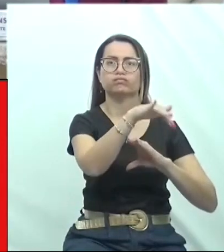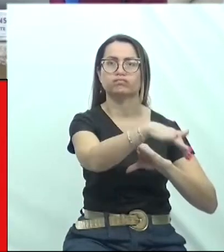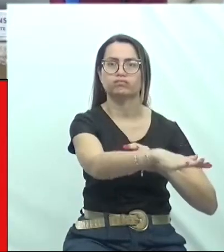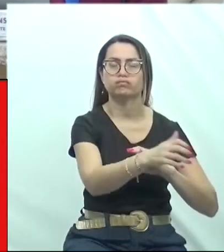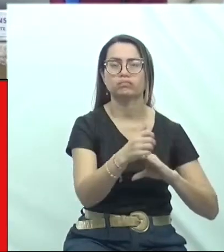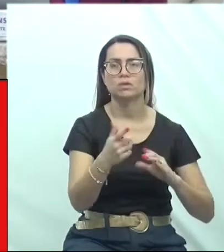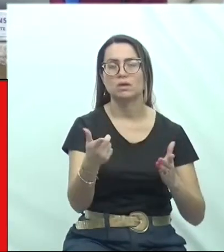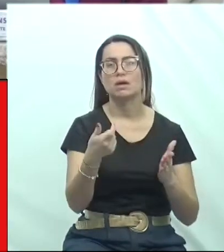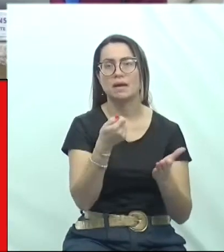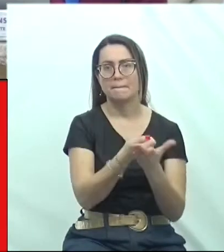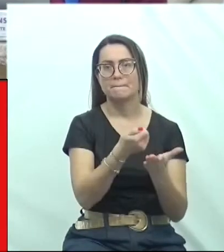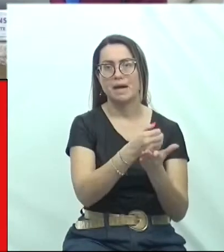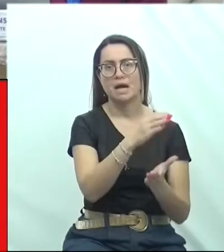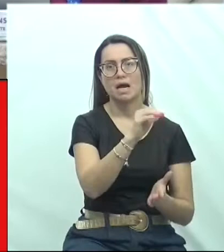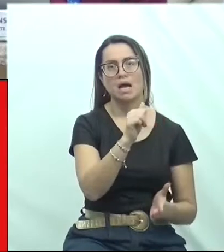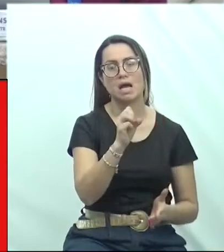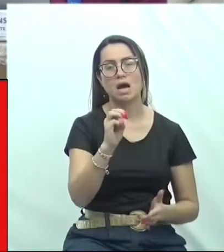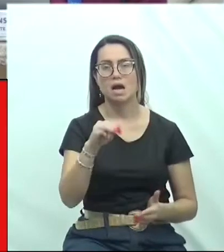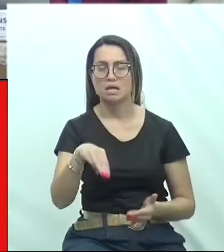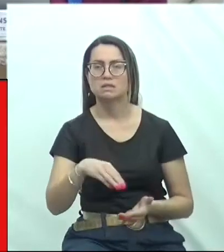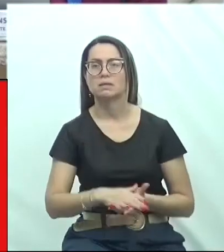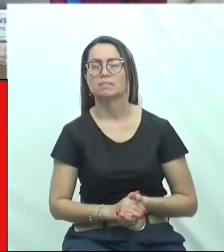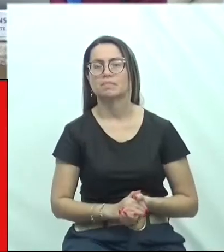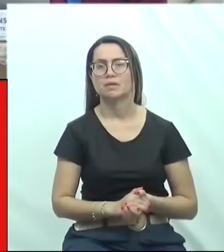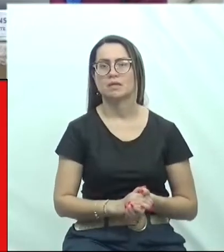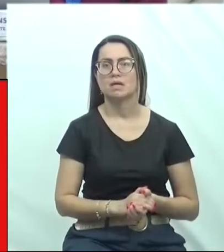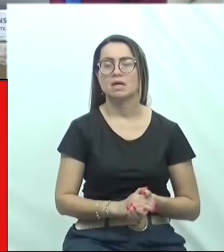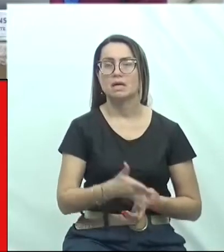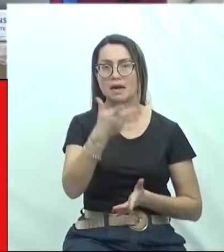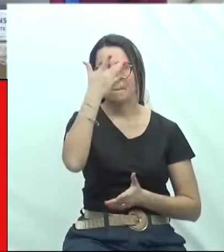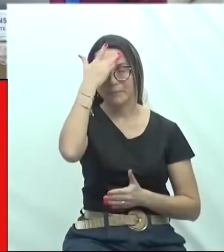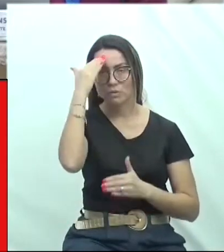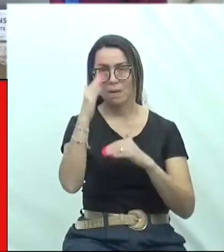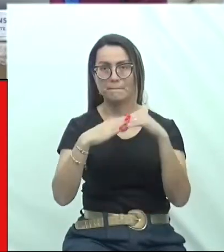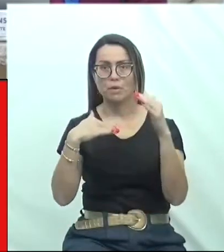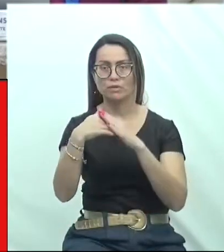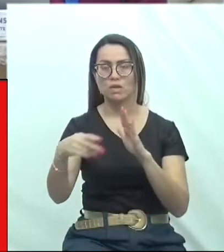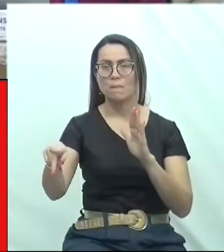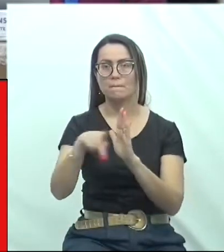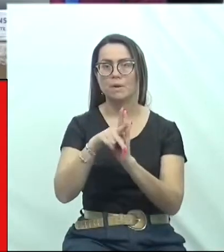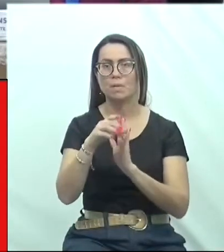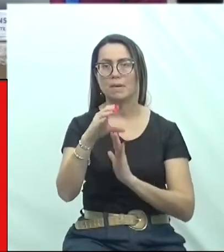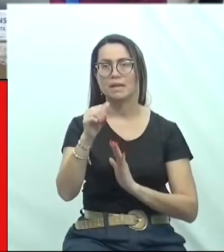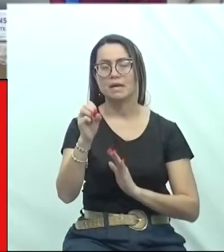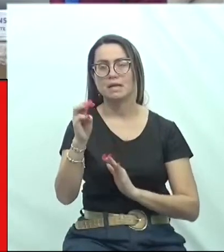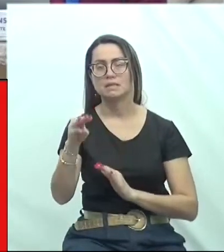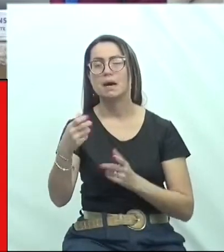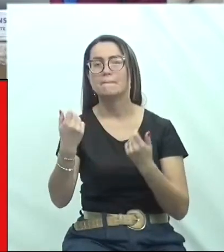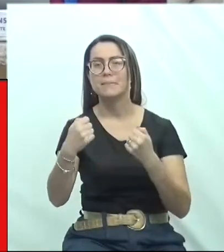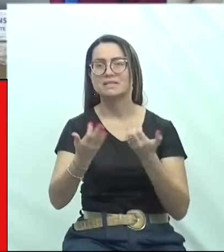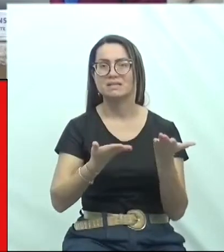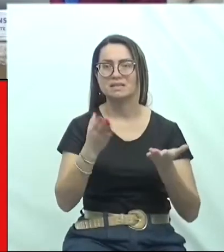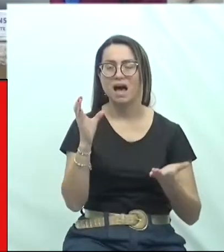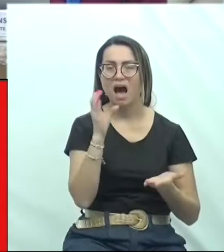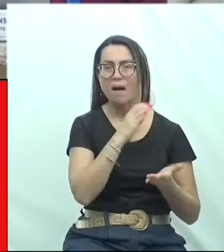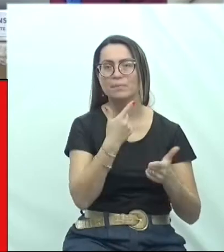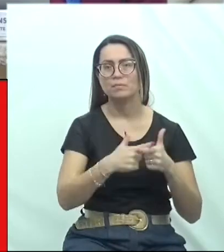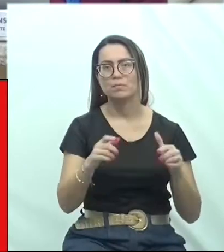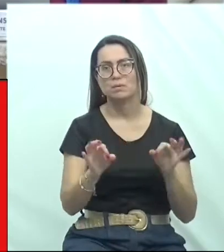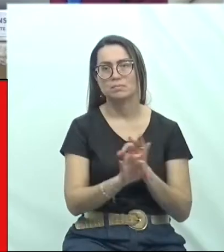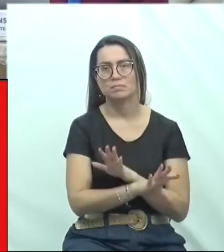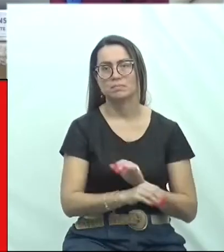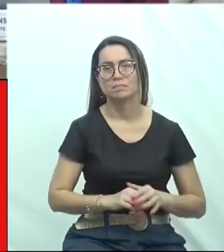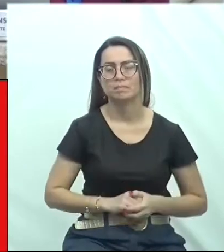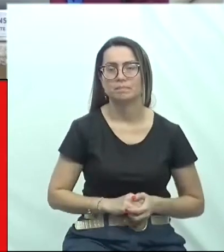Isso simplesmente a equipe técnica da Casan tem que agir de imediato para sanar o mais rápido possível esse vazamento para não ter perda de água.